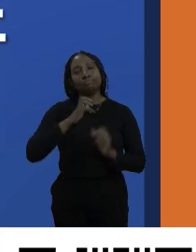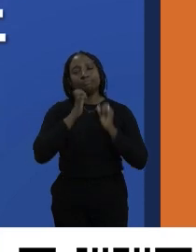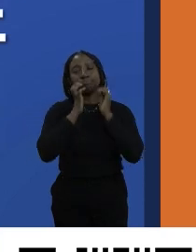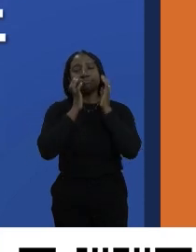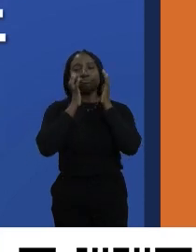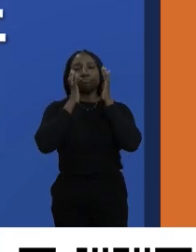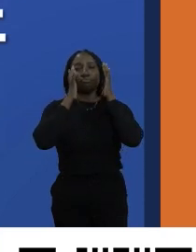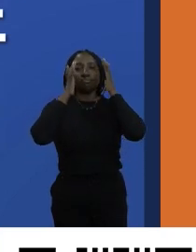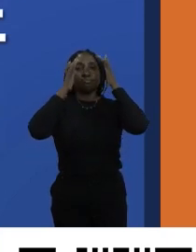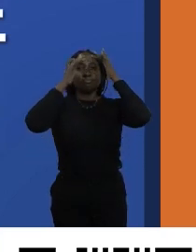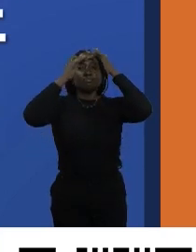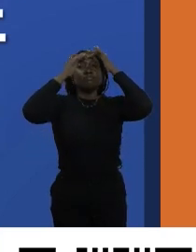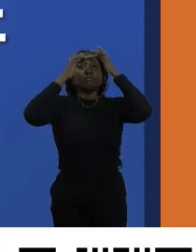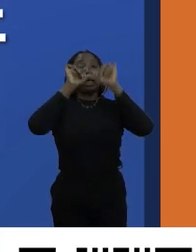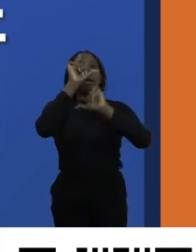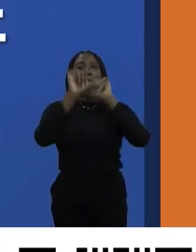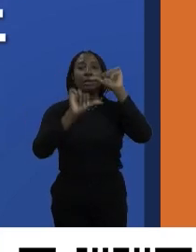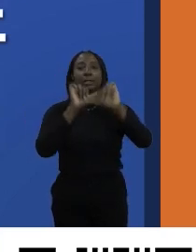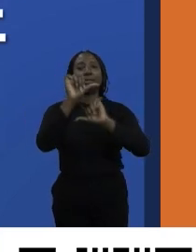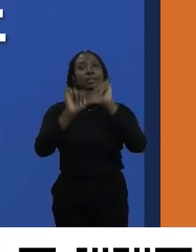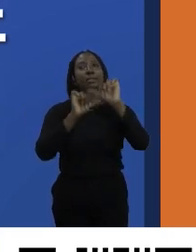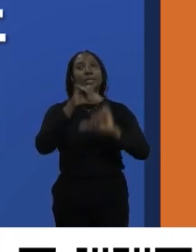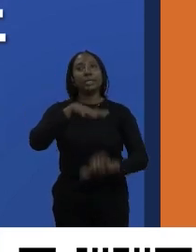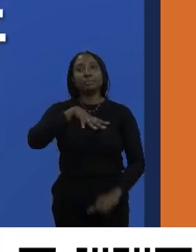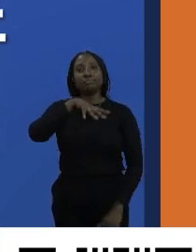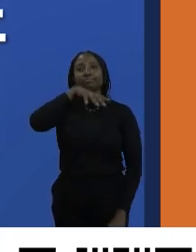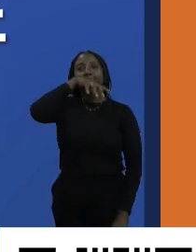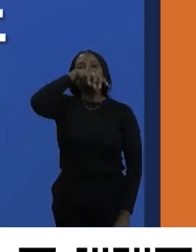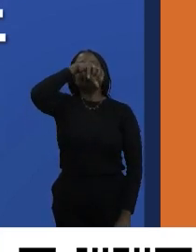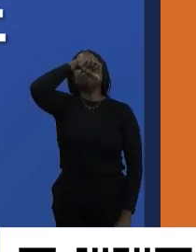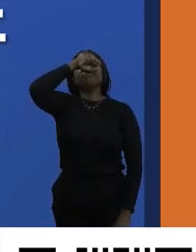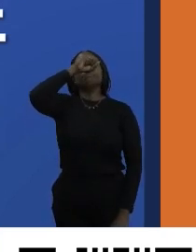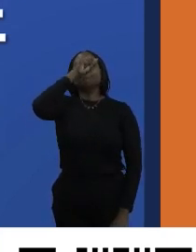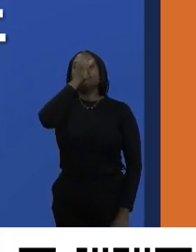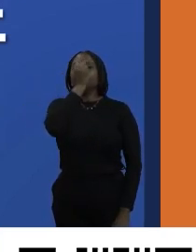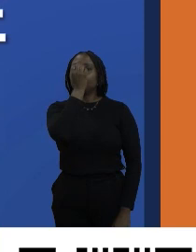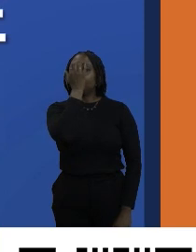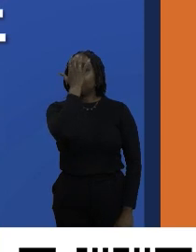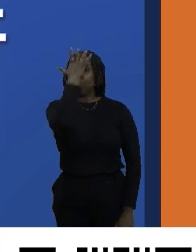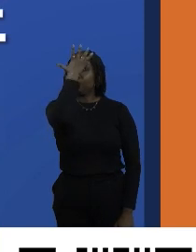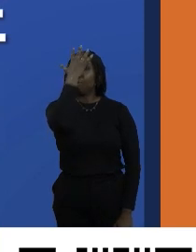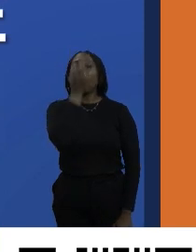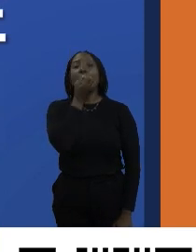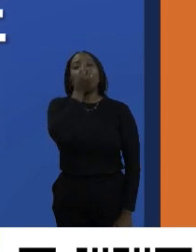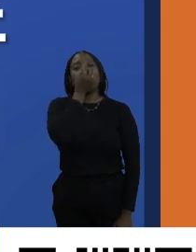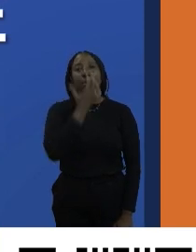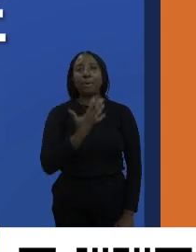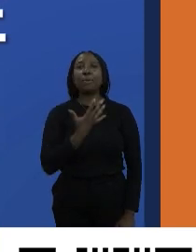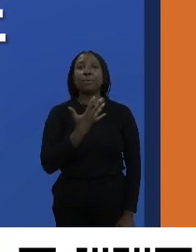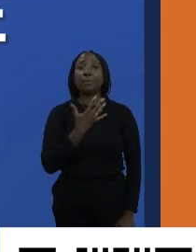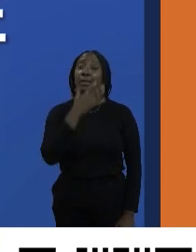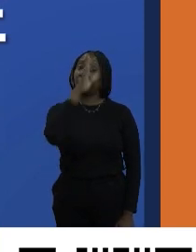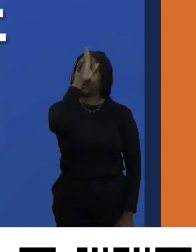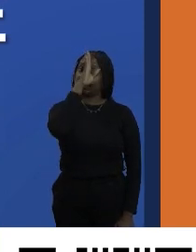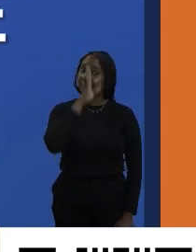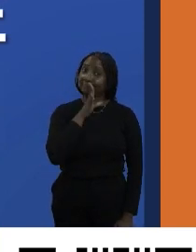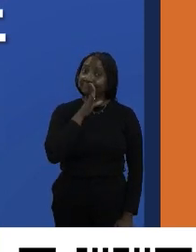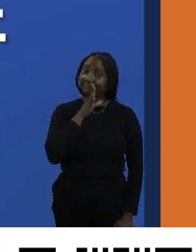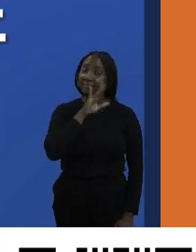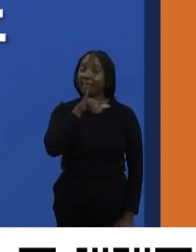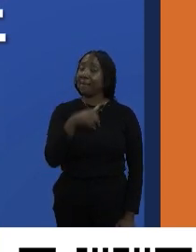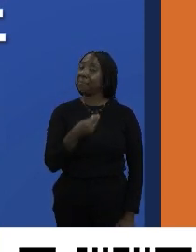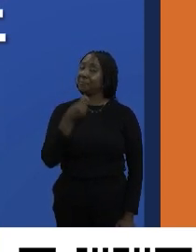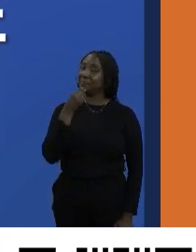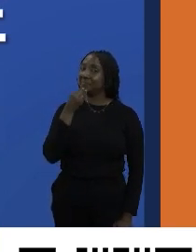do cérebro, faz uma diferença enorme. Respirar, quanto é bom, né? Quanto é bom, ainda é de graça. Então vamos